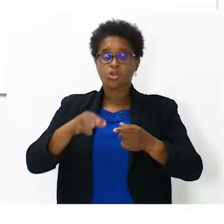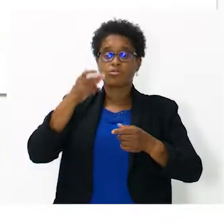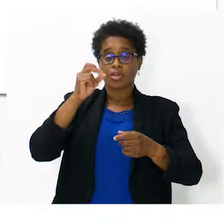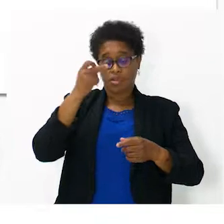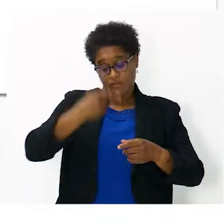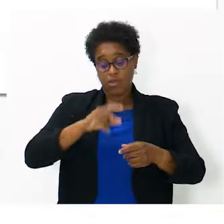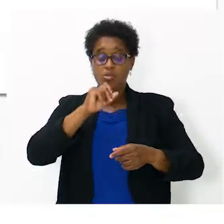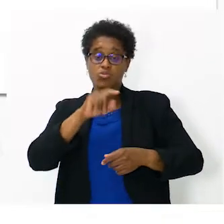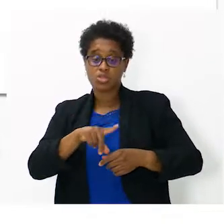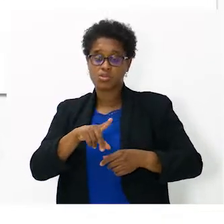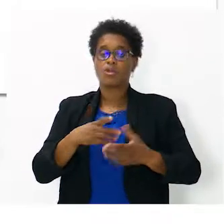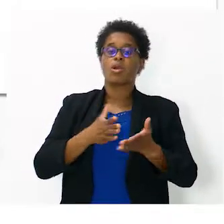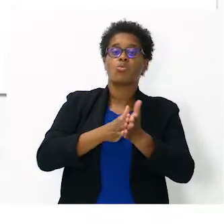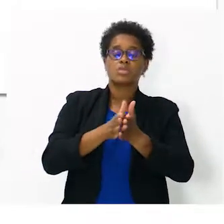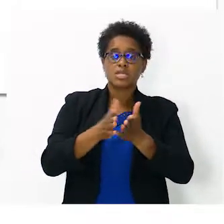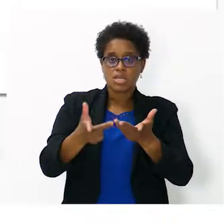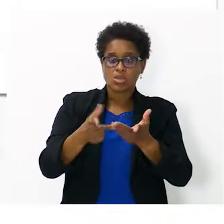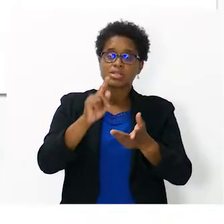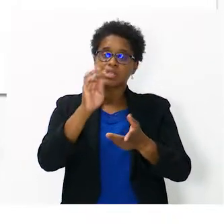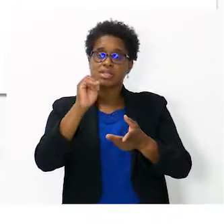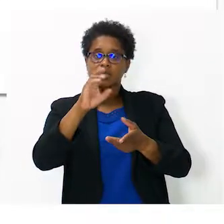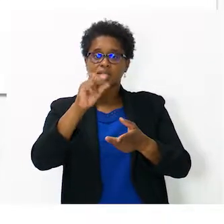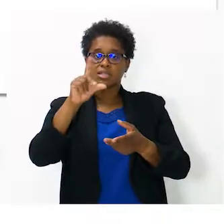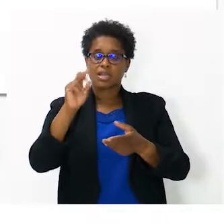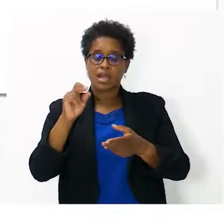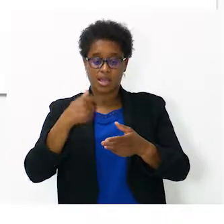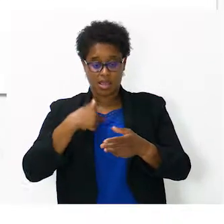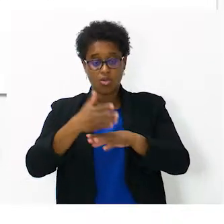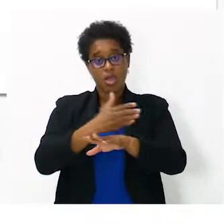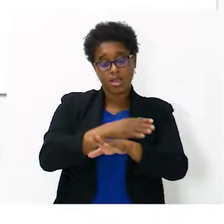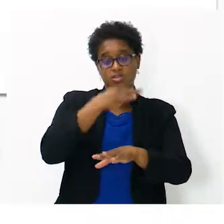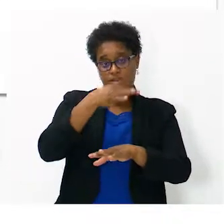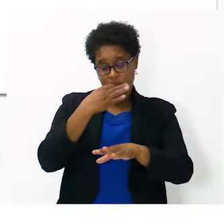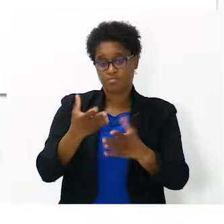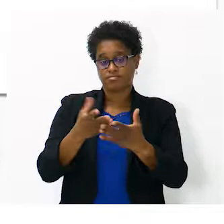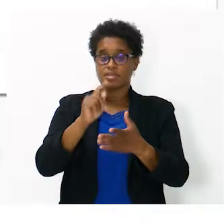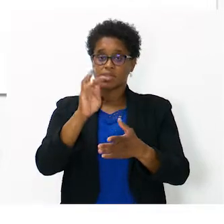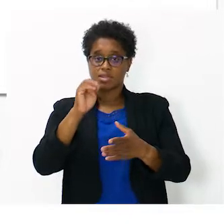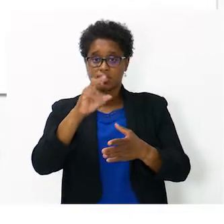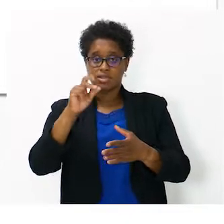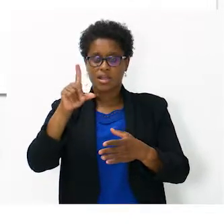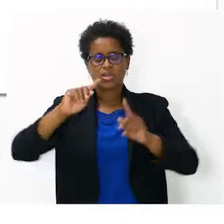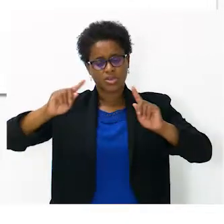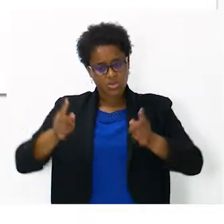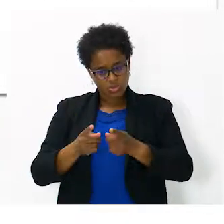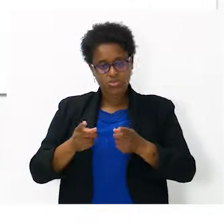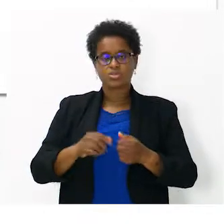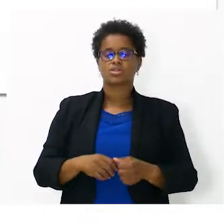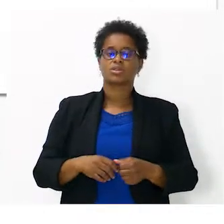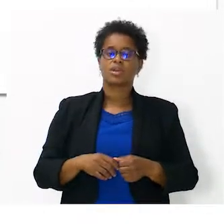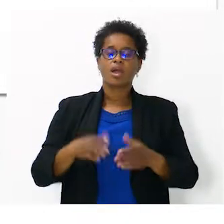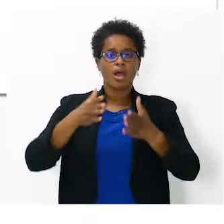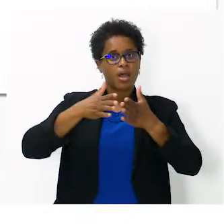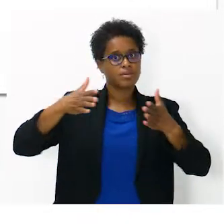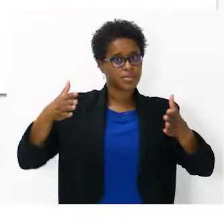torna-se possível com a utilização da escala, como eu tinha dito anteriormente. A escala reduz-se ou reduz